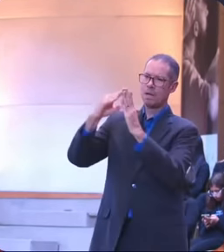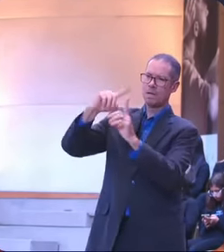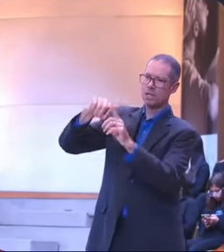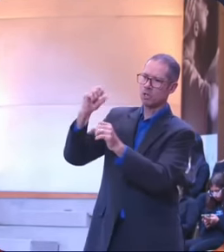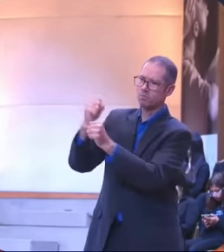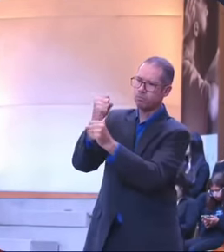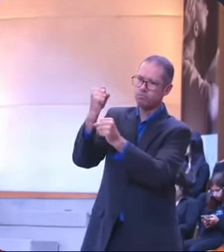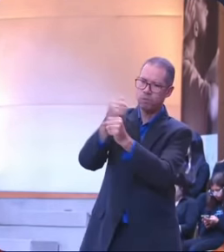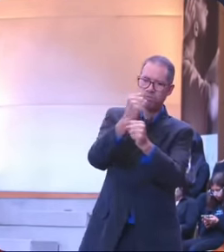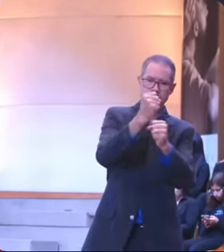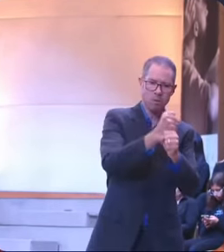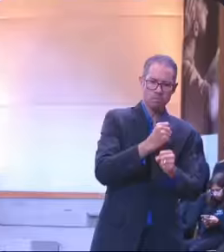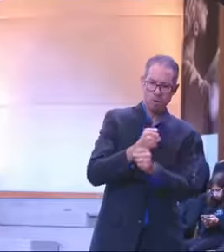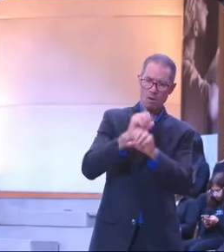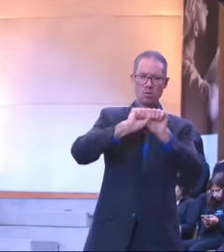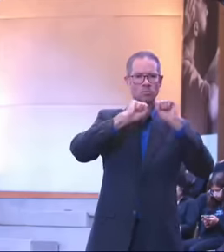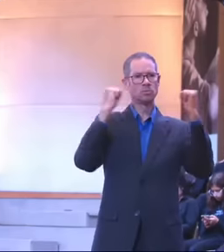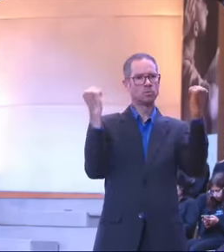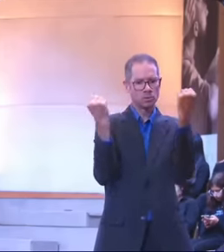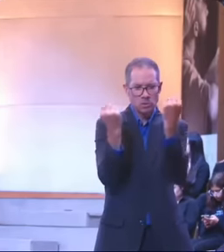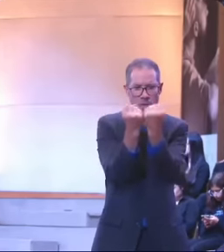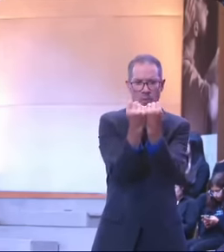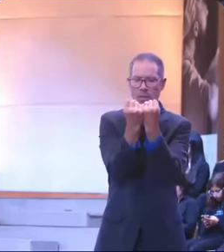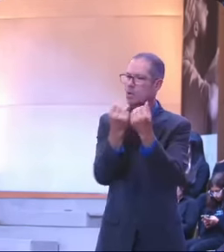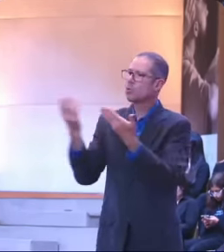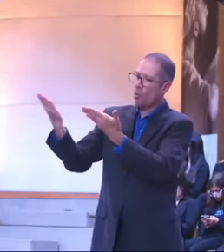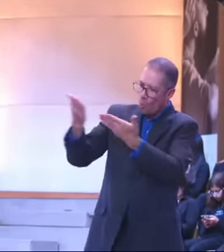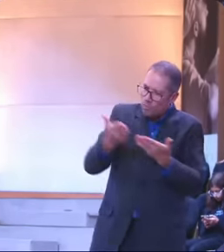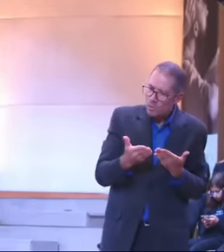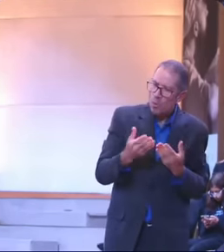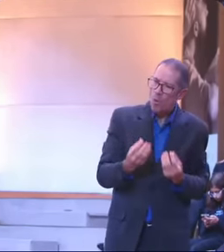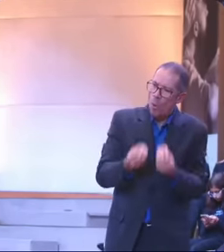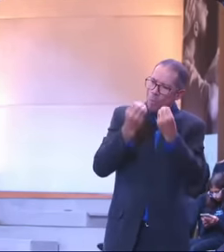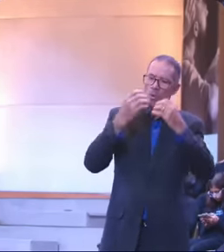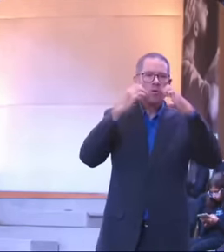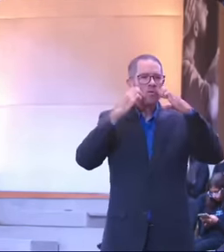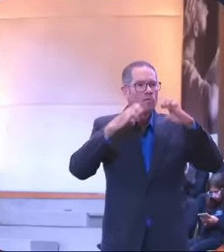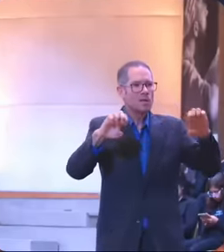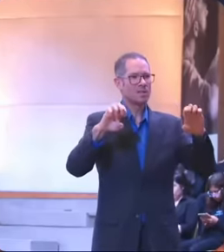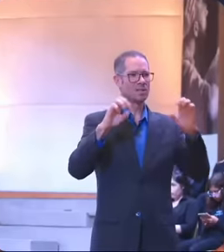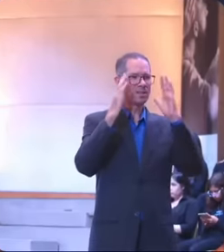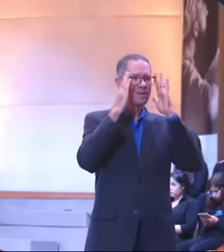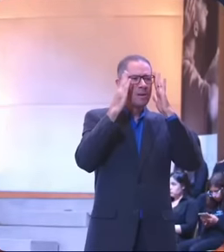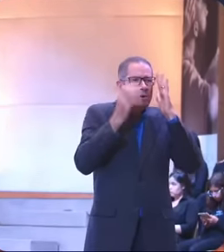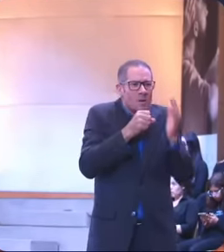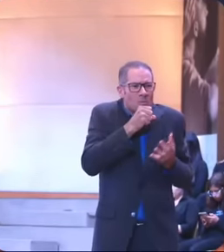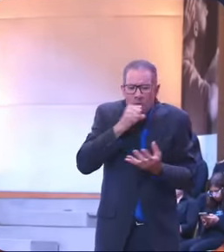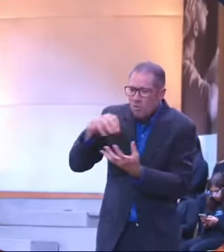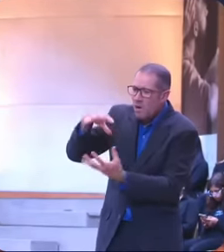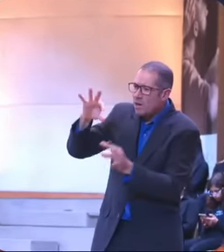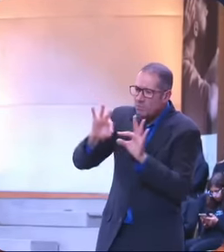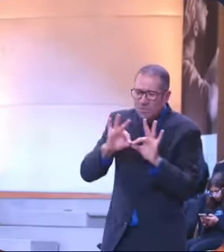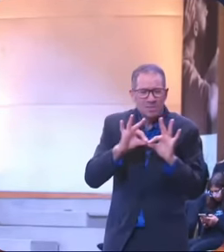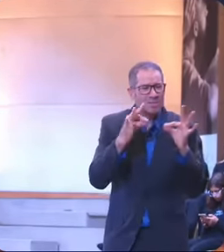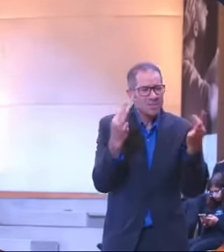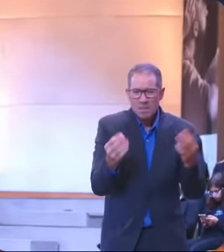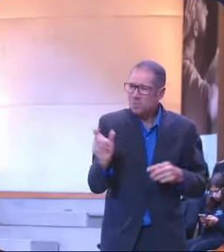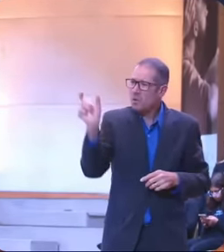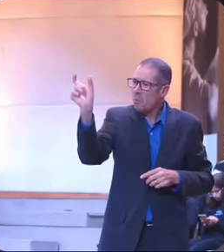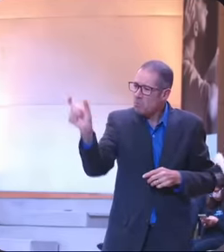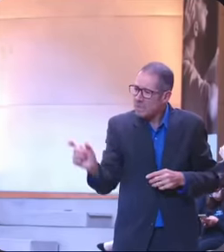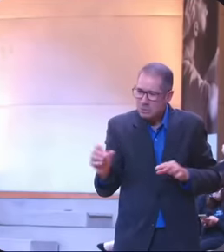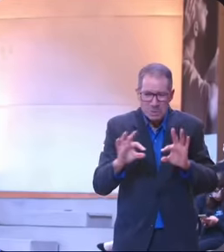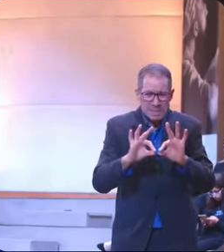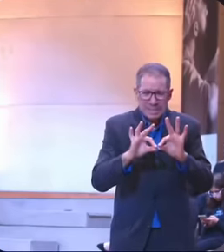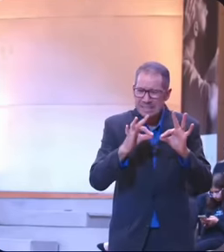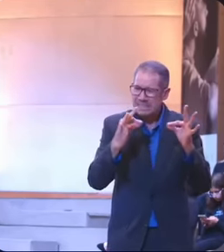Por isso, o seminário o trouxe para falar para a gente como é que ele evangelizava. E o velhinho era muito simples, uma pessoa tão